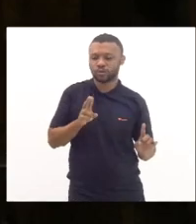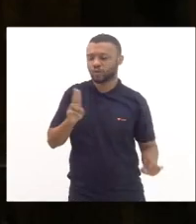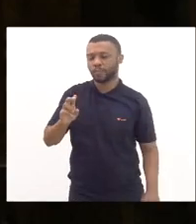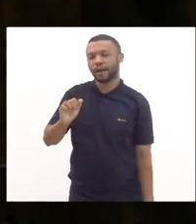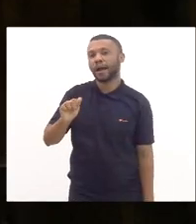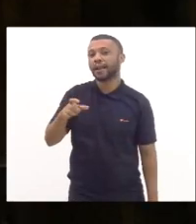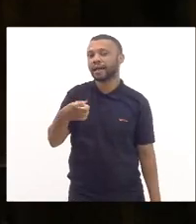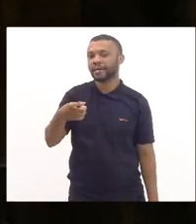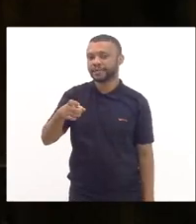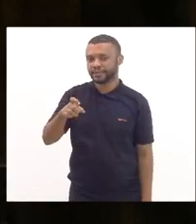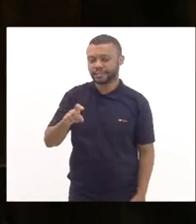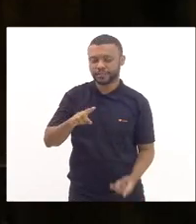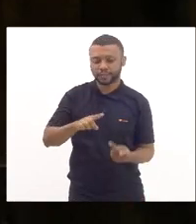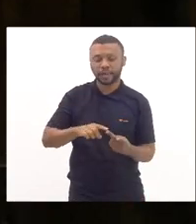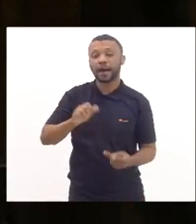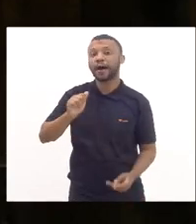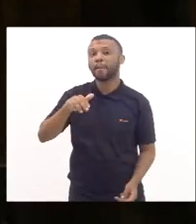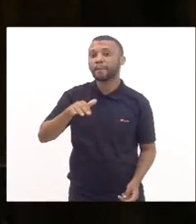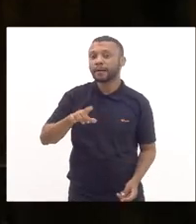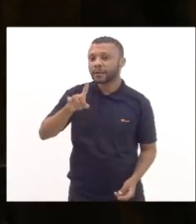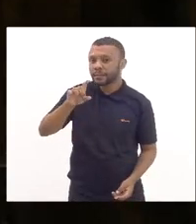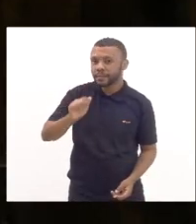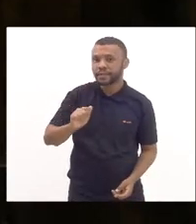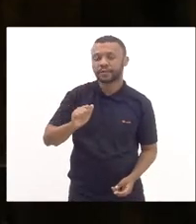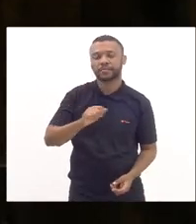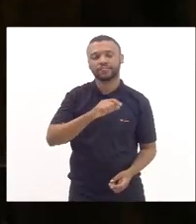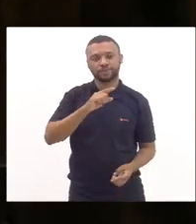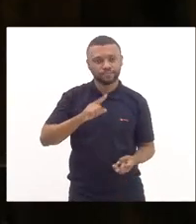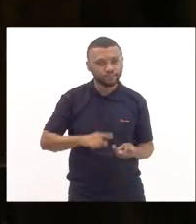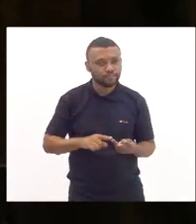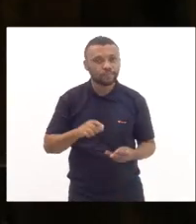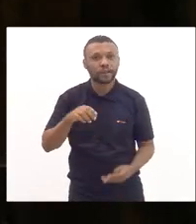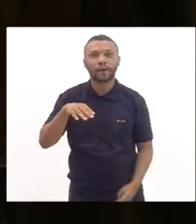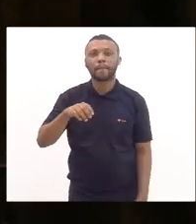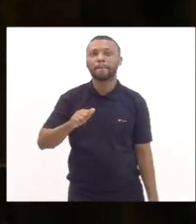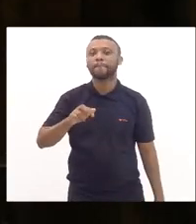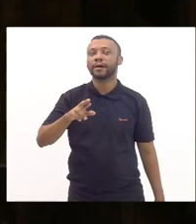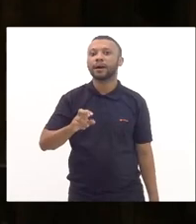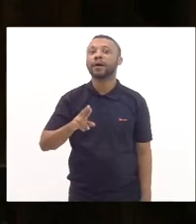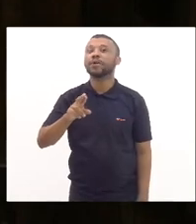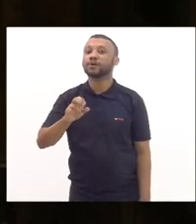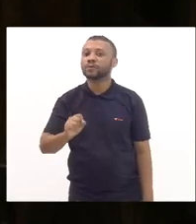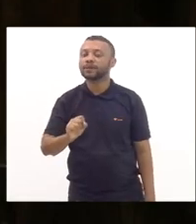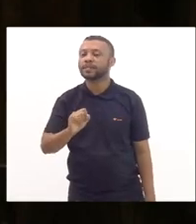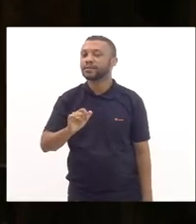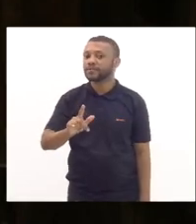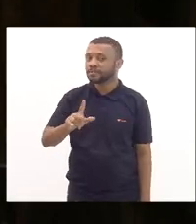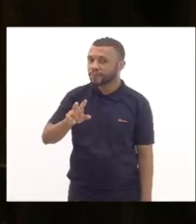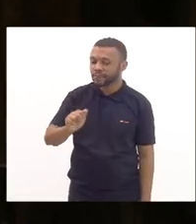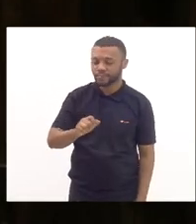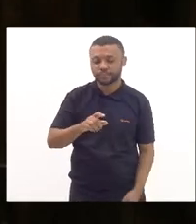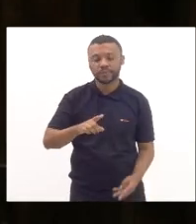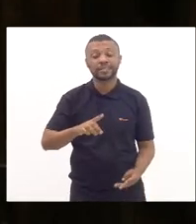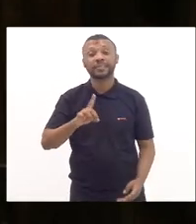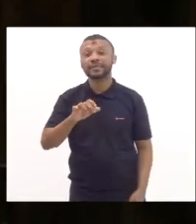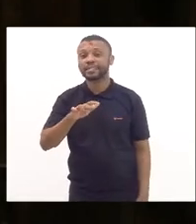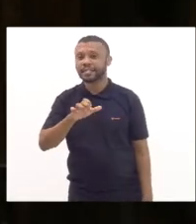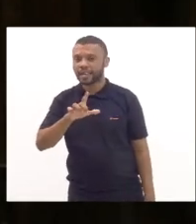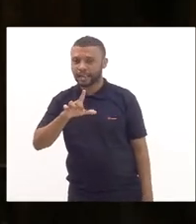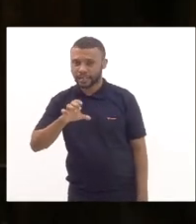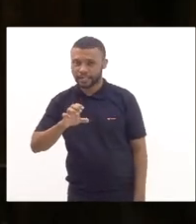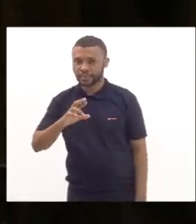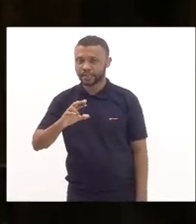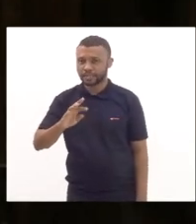Dias, Amanda Nova Pinto da Silva, Marcos Silva Marcelo, Daniele Cristine